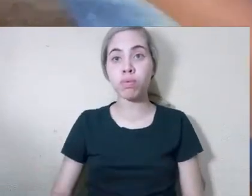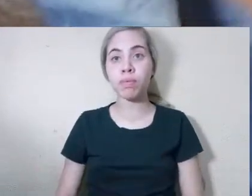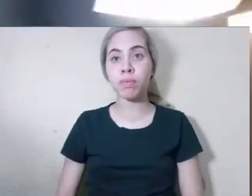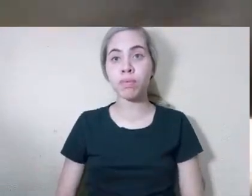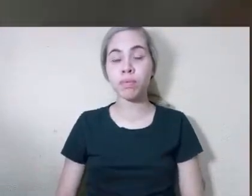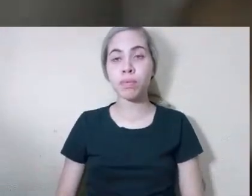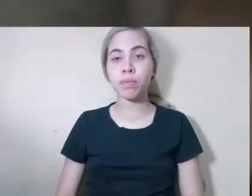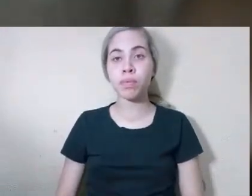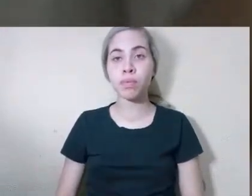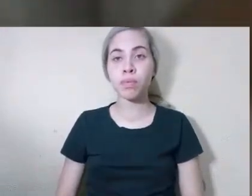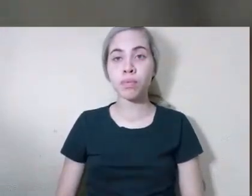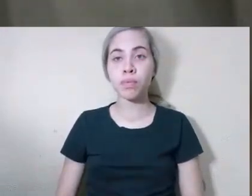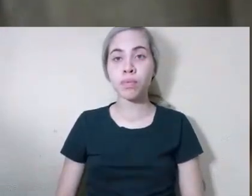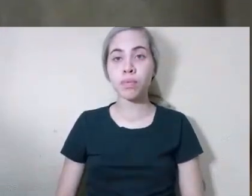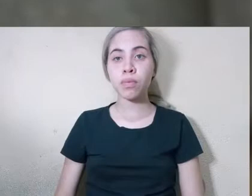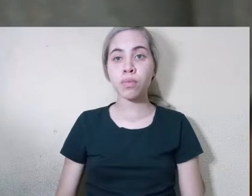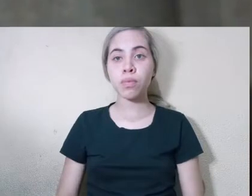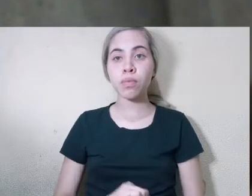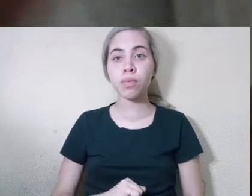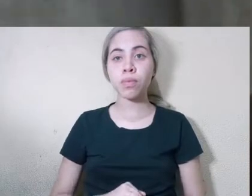volta.